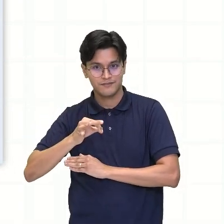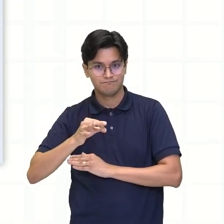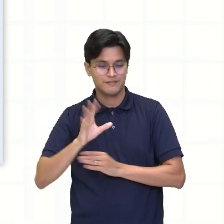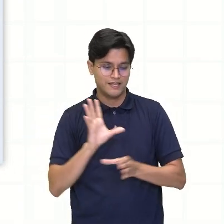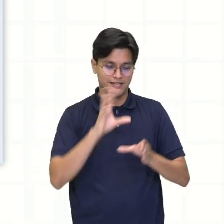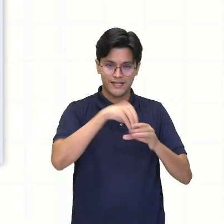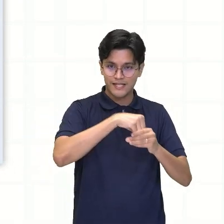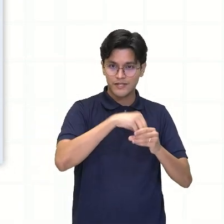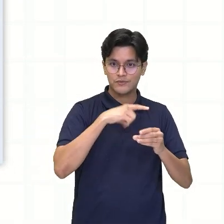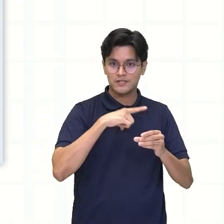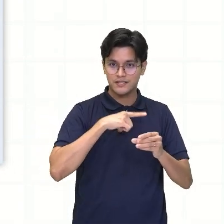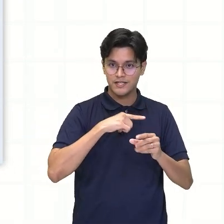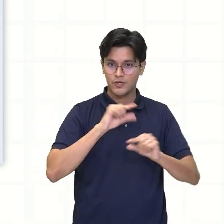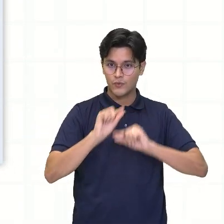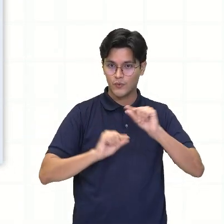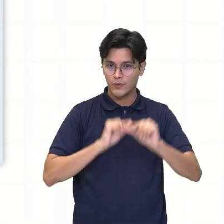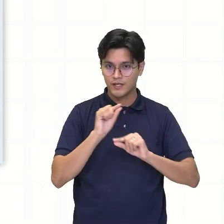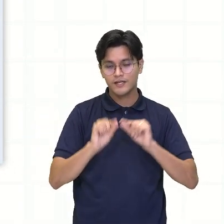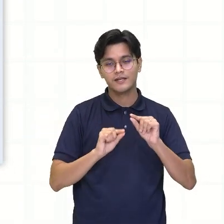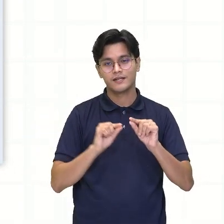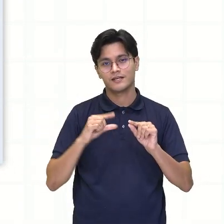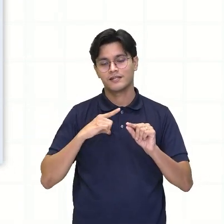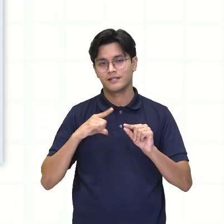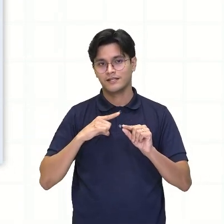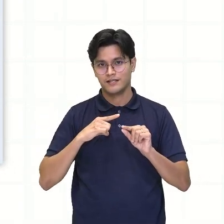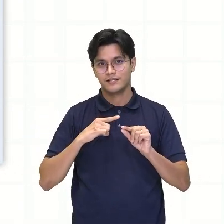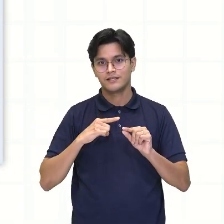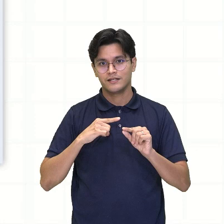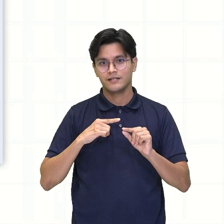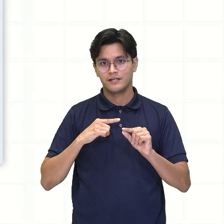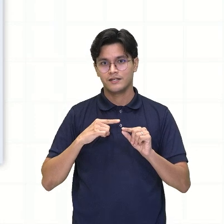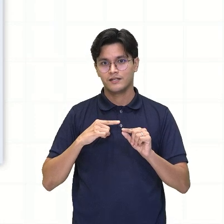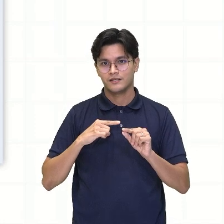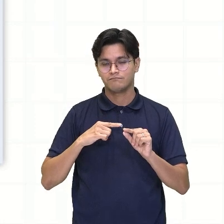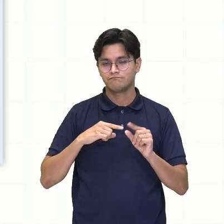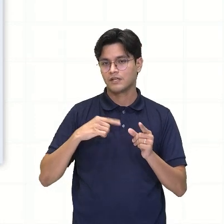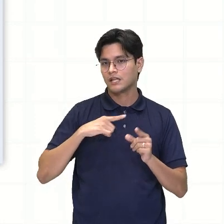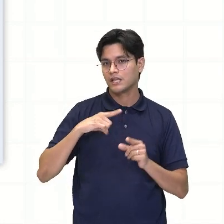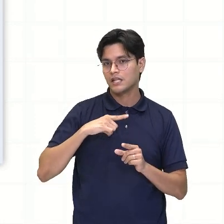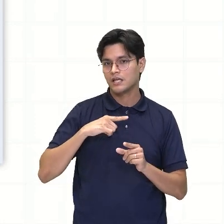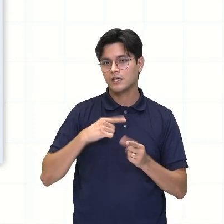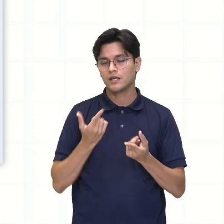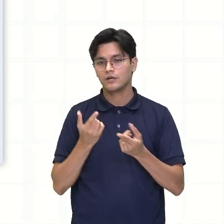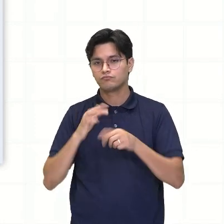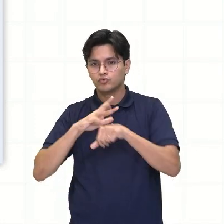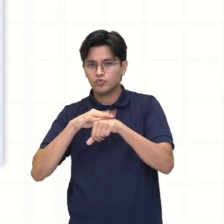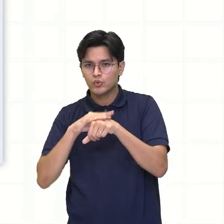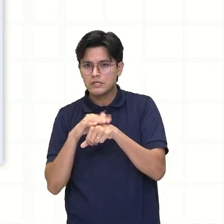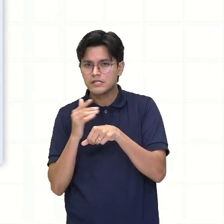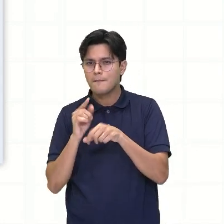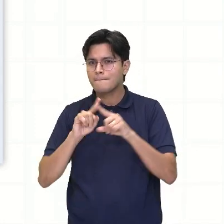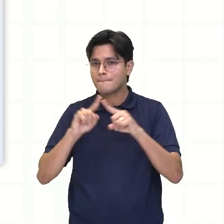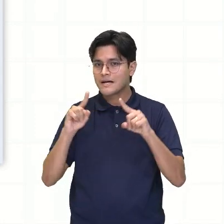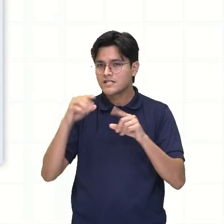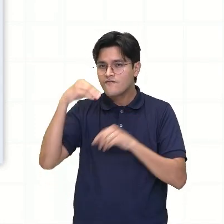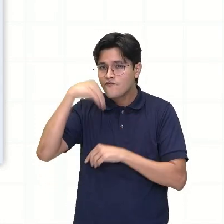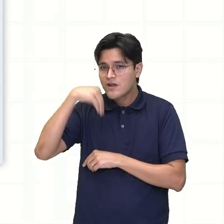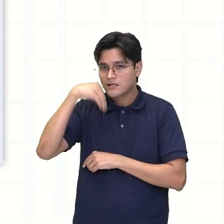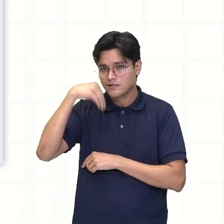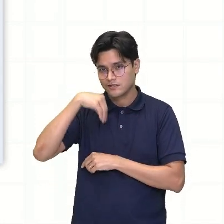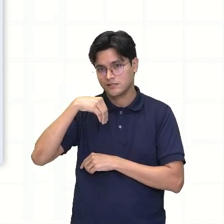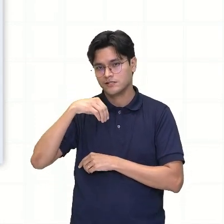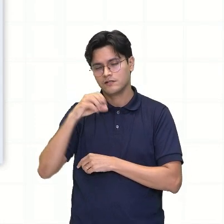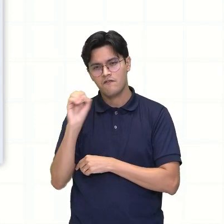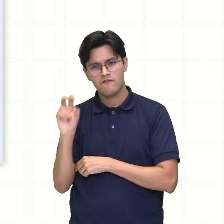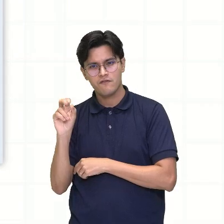pode existir aí uma versão que é atenuada, ou seja, enfraquecida ou inativada, ou pode ter apenas